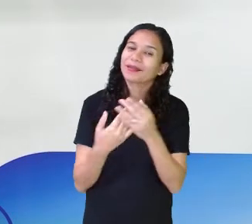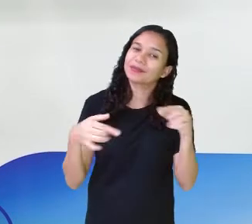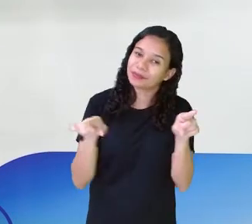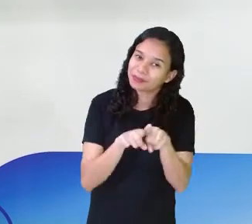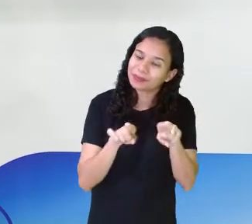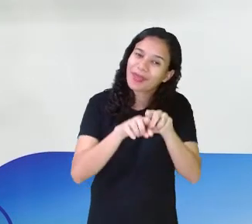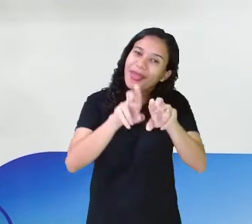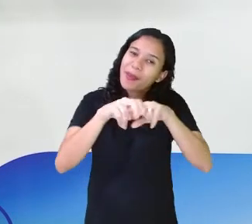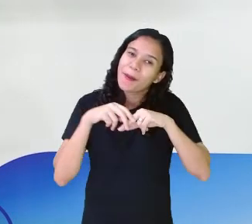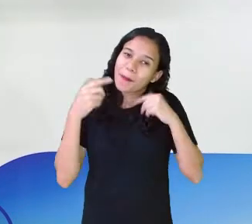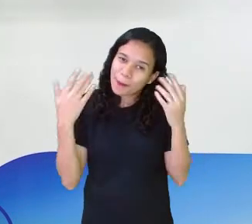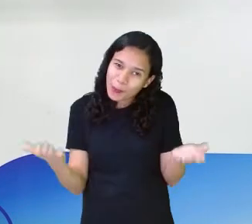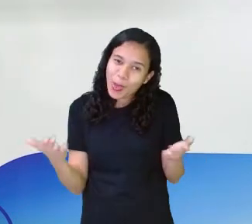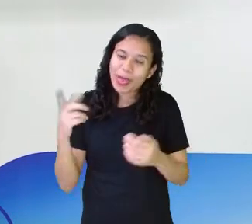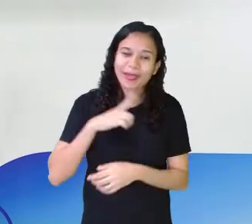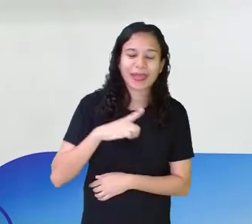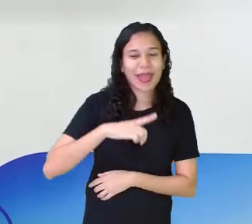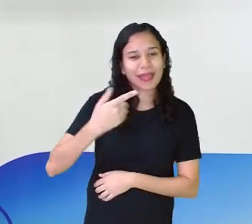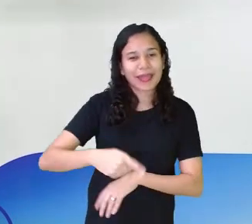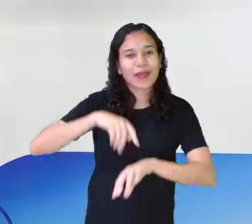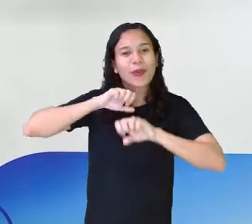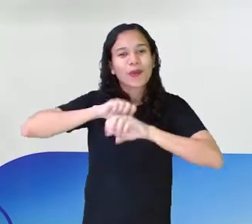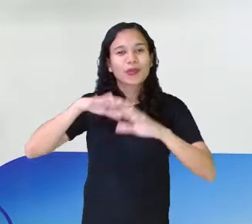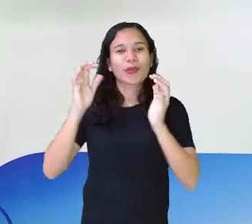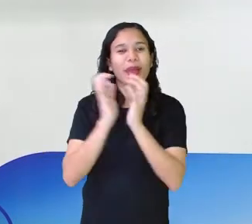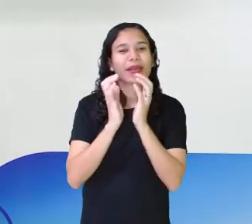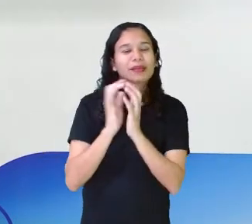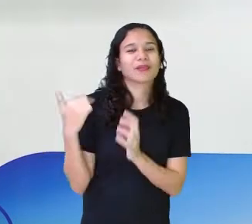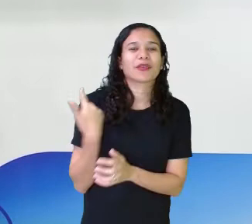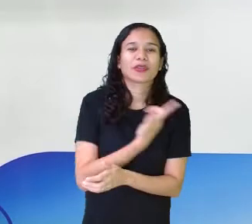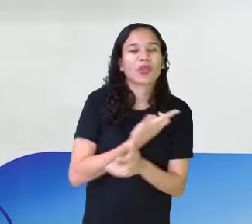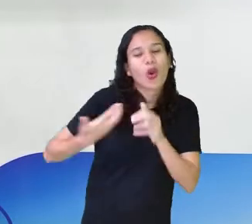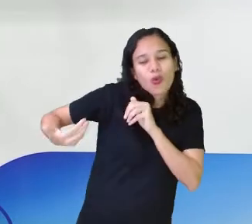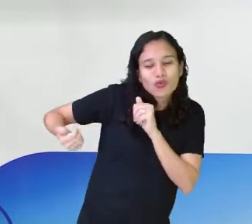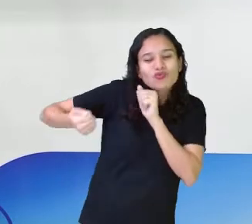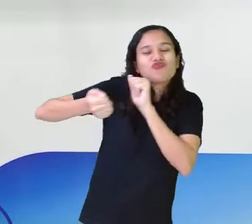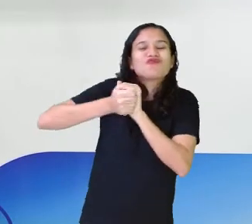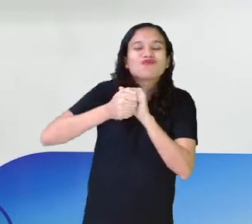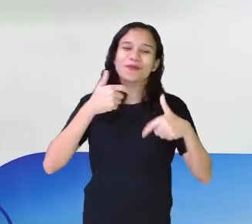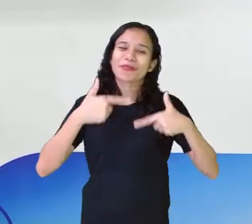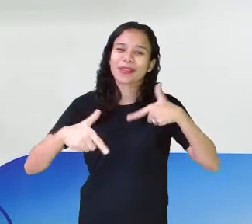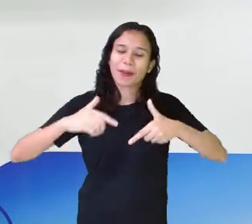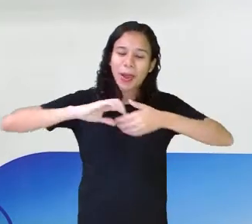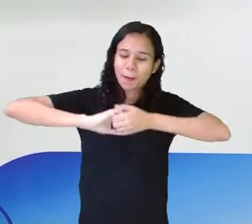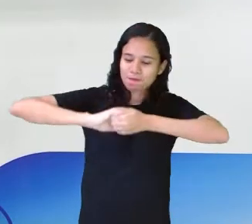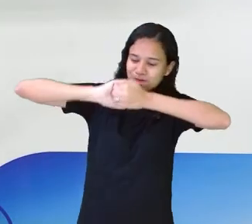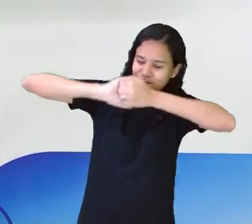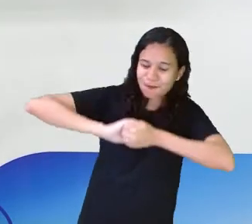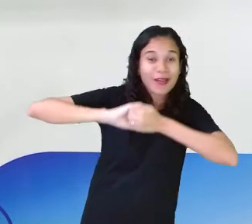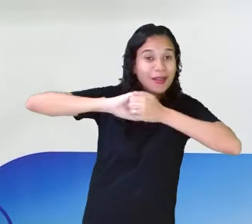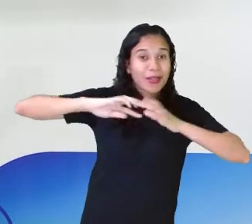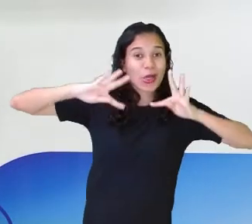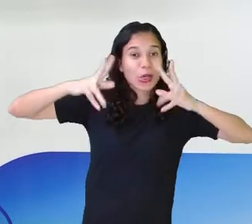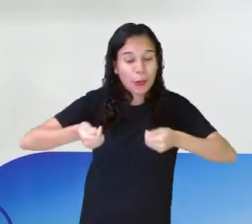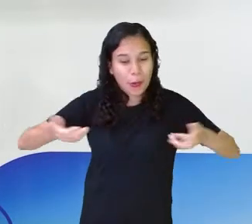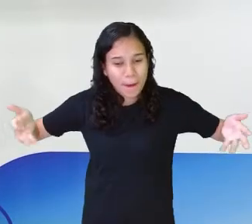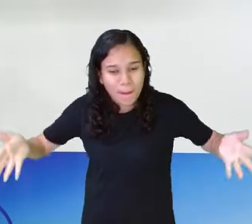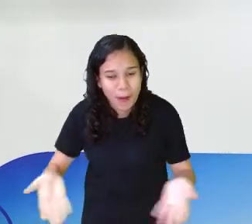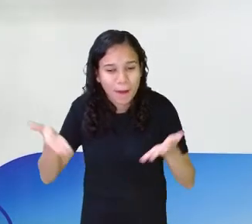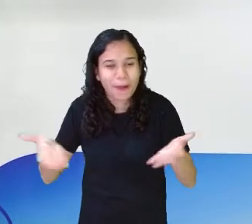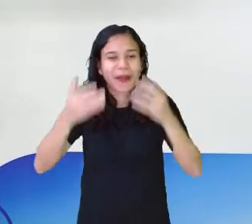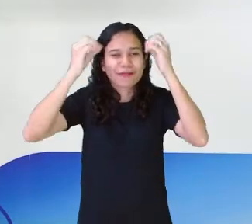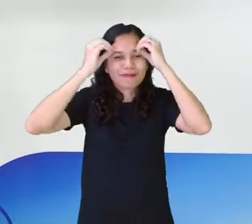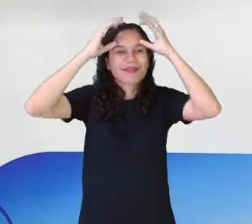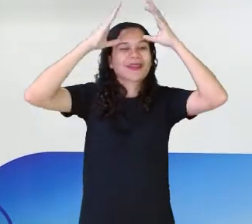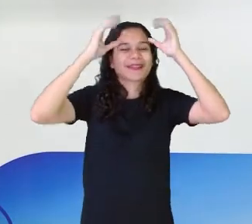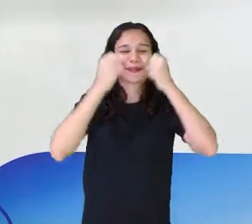para isso que serve o Educa Recife, para a gente trabalhar junto, para a gente trabalhar de mãos dadas e todo mundo sair